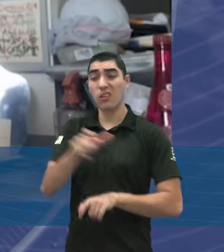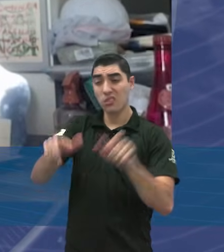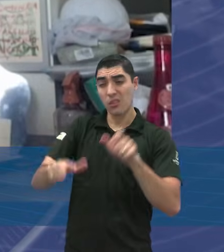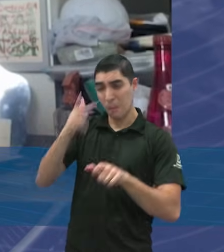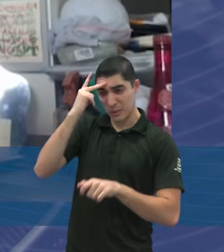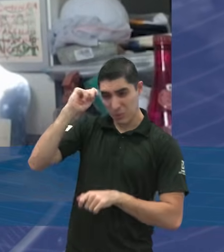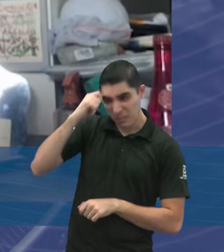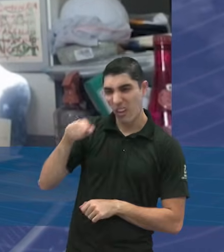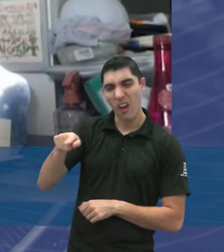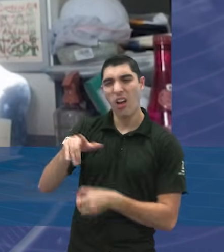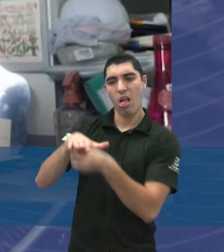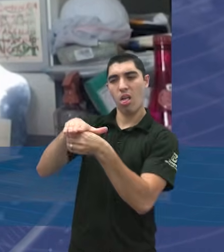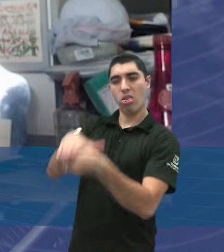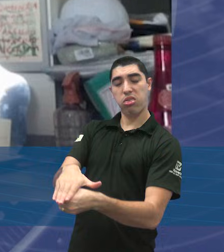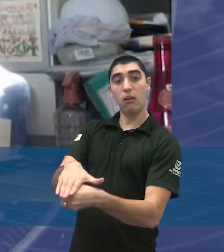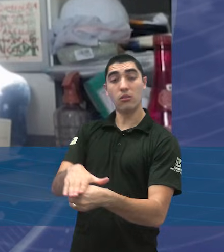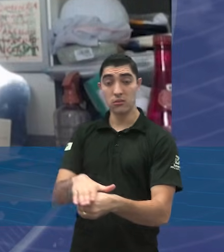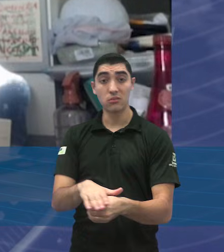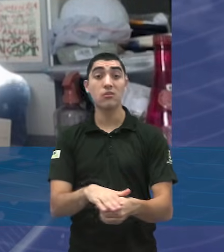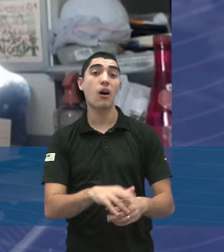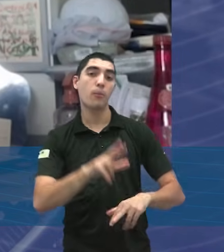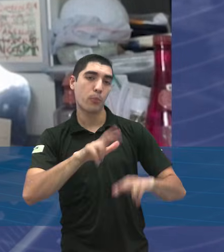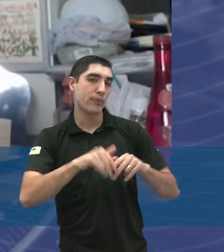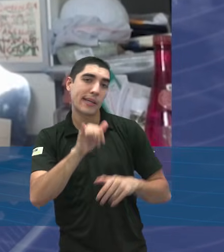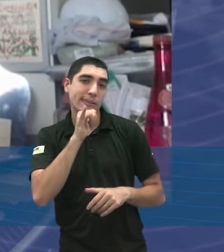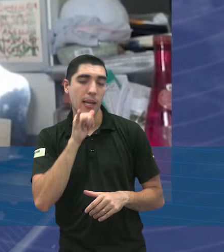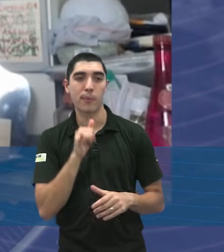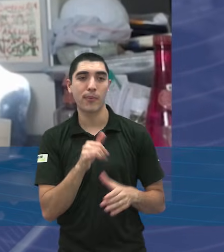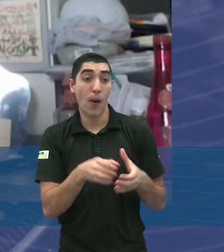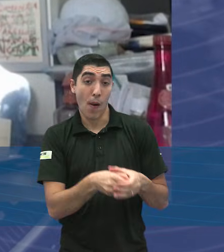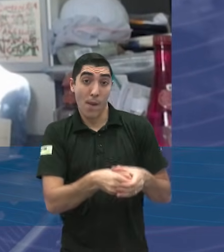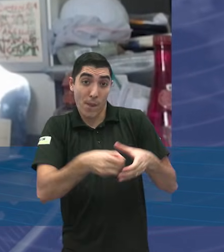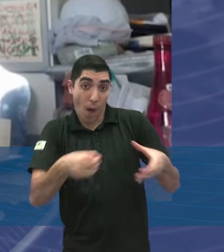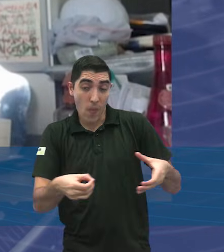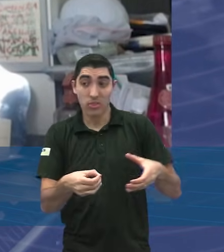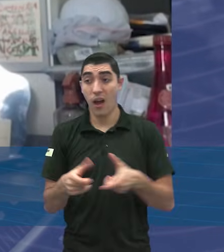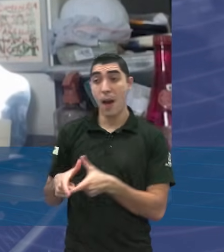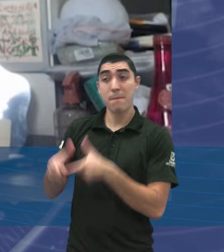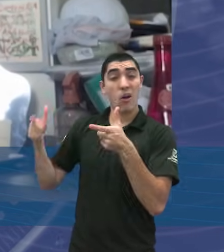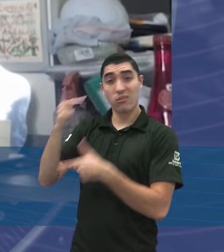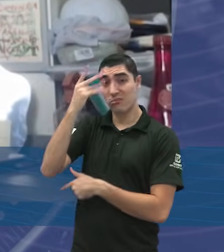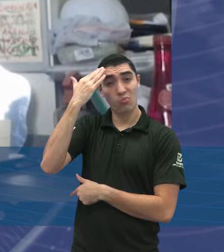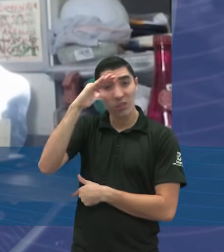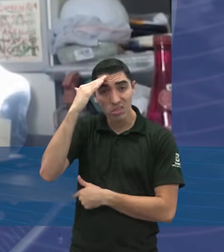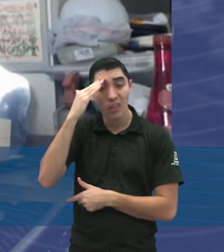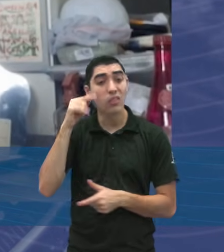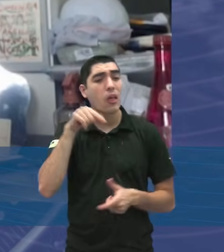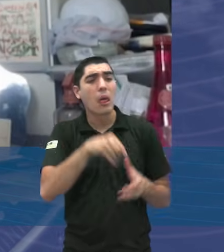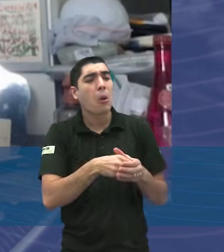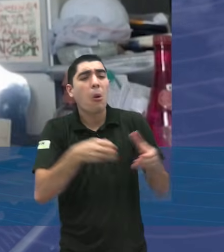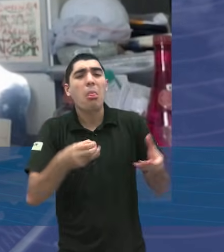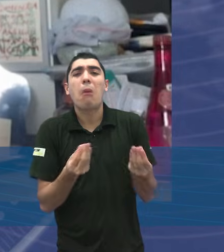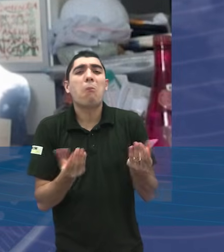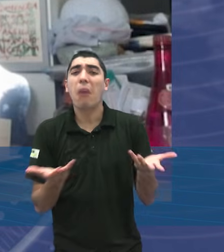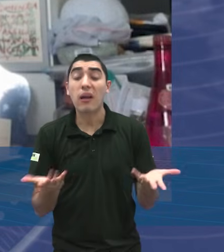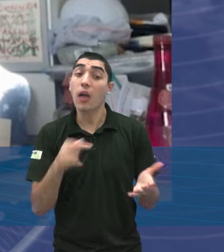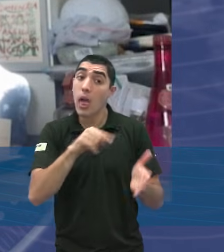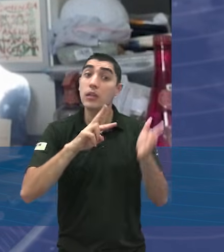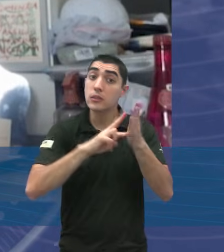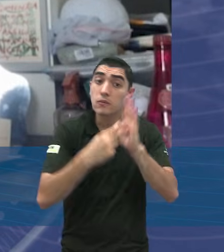E aí várias pessoas vão reforçar isso a partir da cota, não entendendo que é uma reparação histórica, que é algo